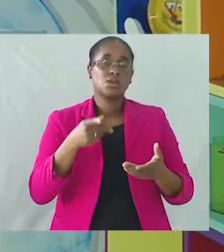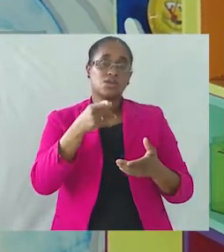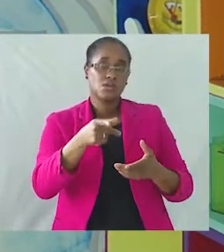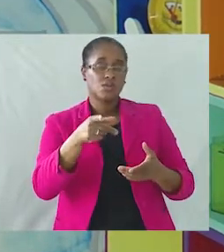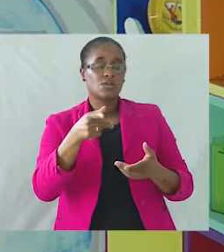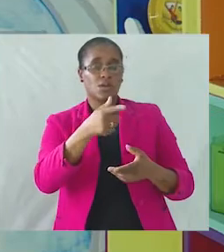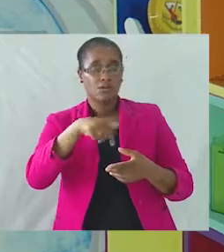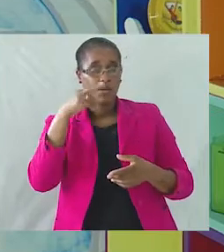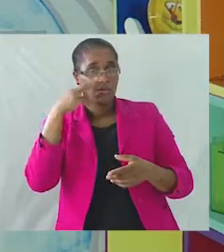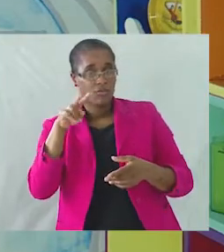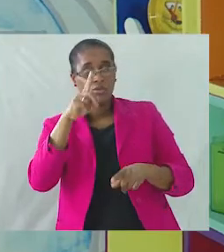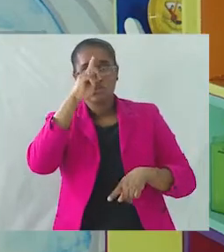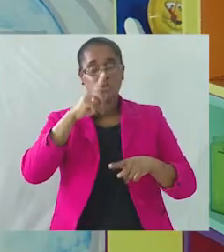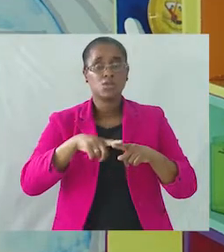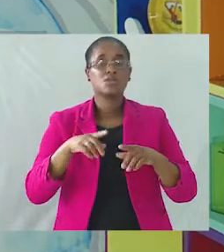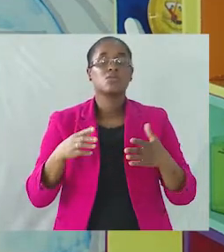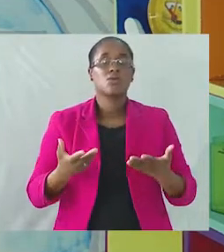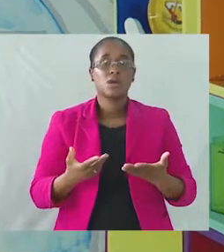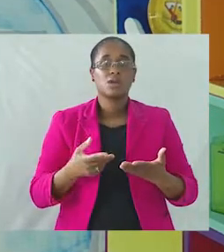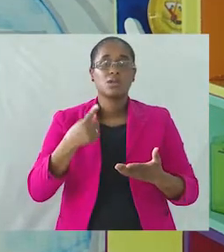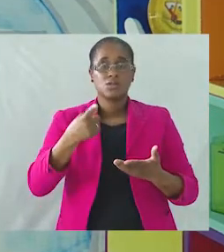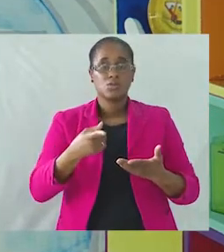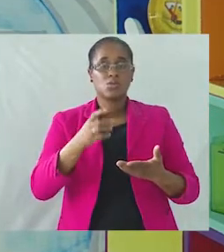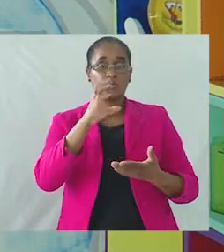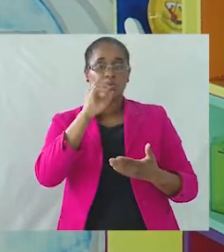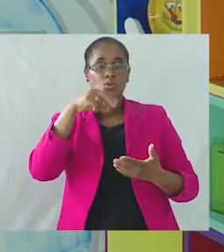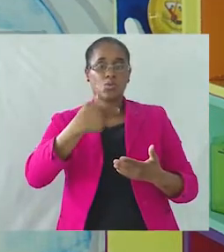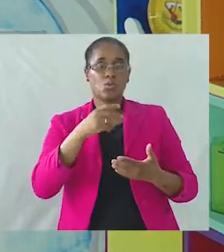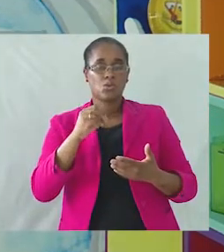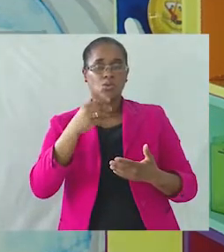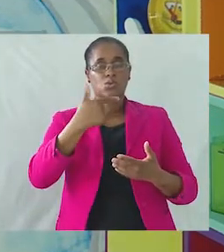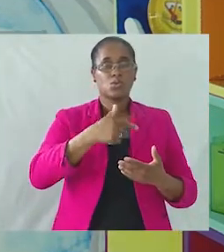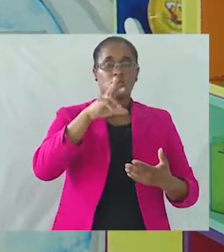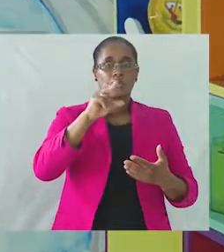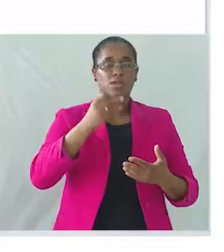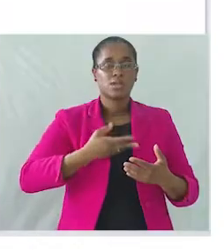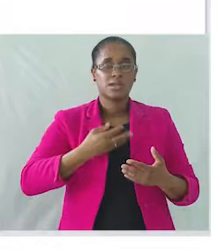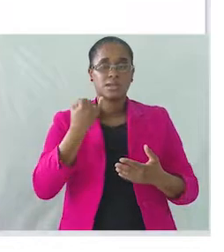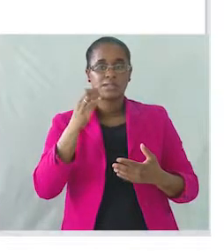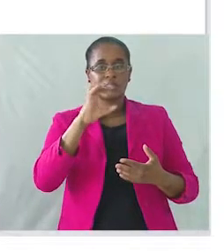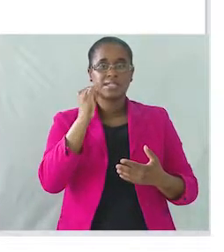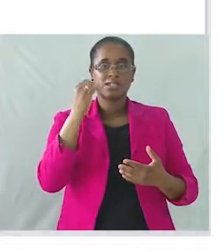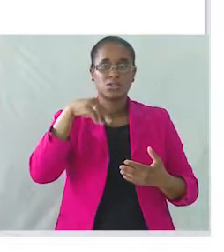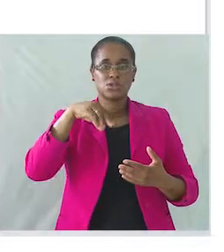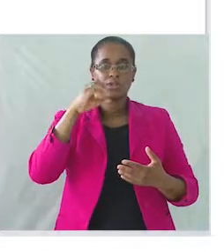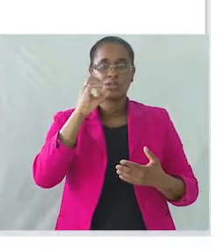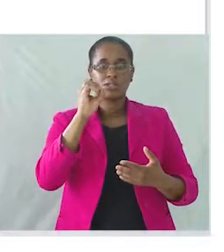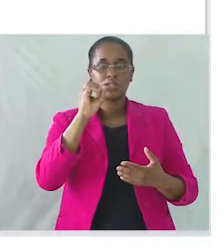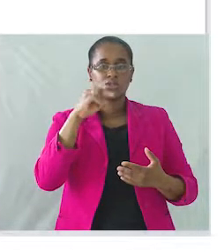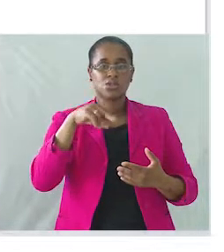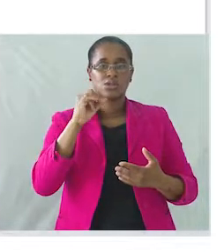de um conto tradicional. Portanto, temos objetivos de contos tradicionais. Um deles é o